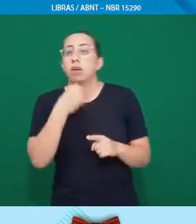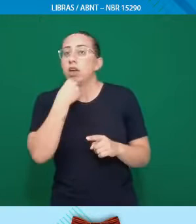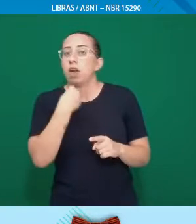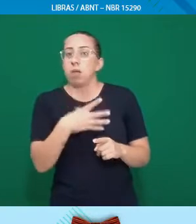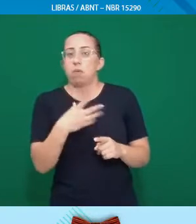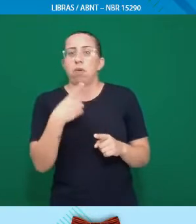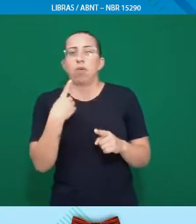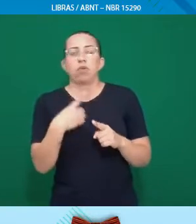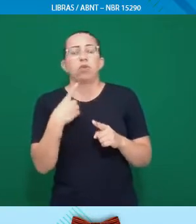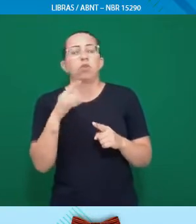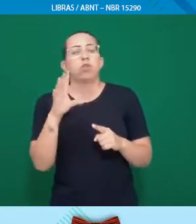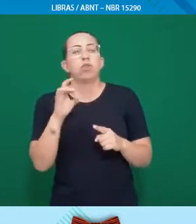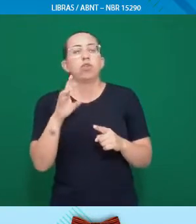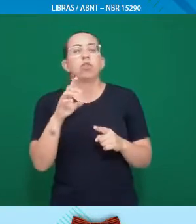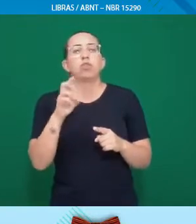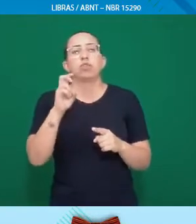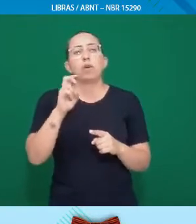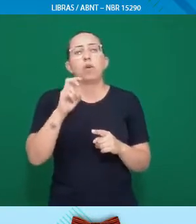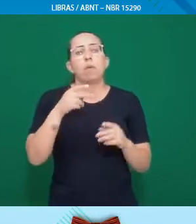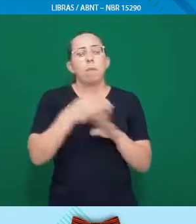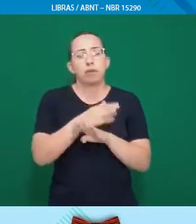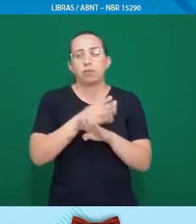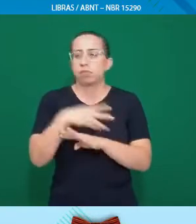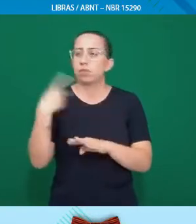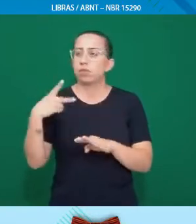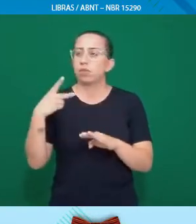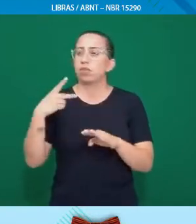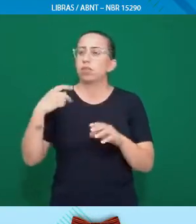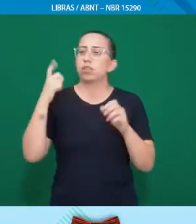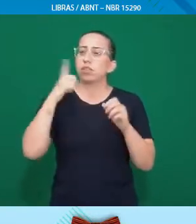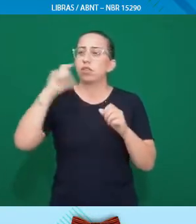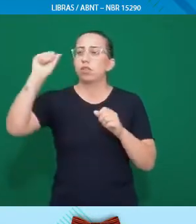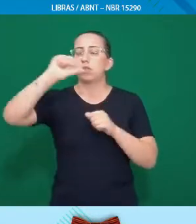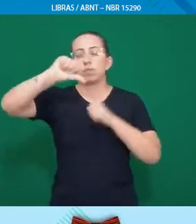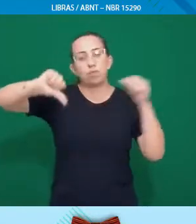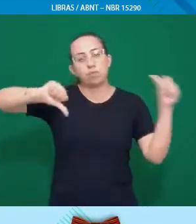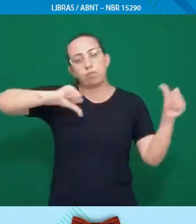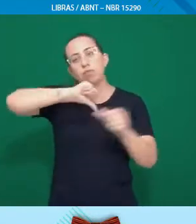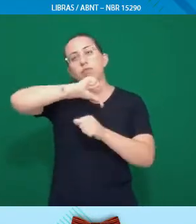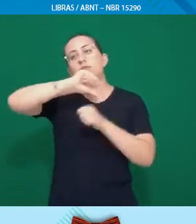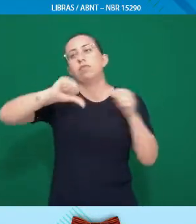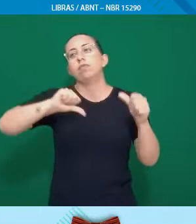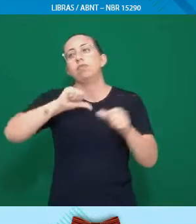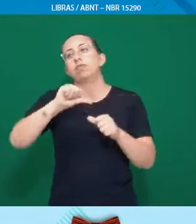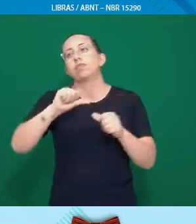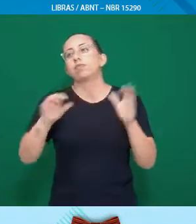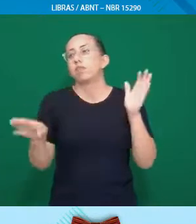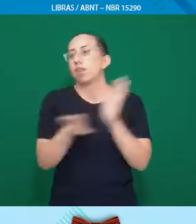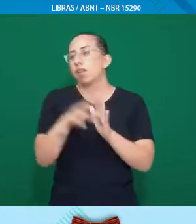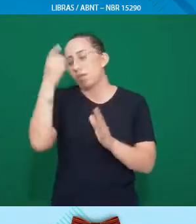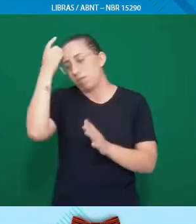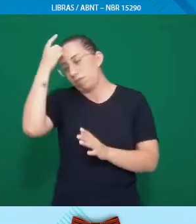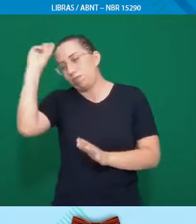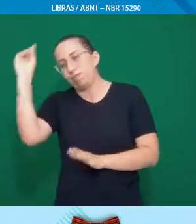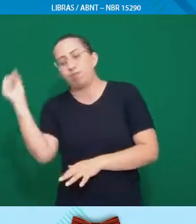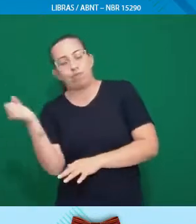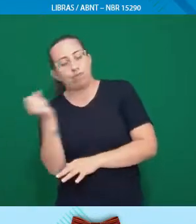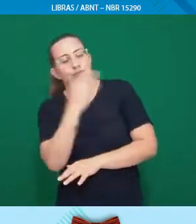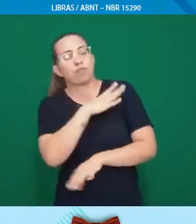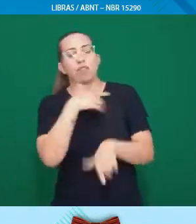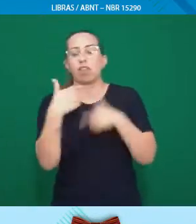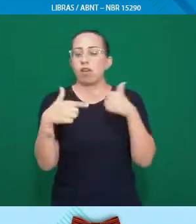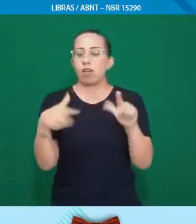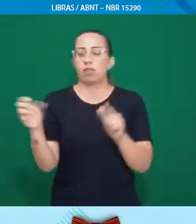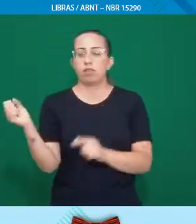porque é só assim que pode ocorrer uma renovação merecida no município e que vem de ideias novas que vem